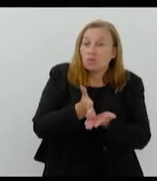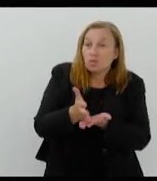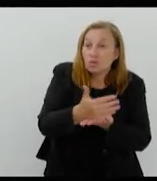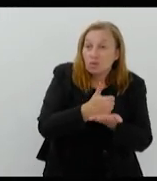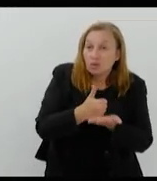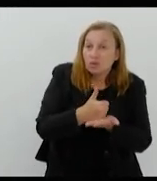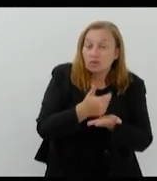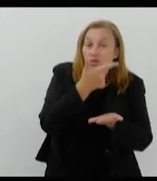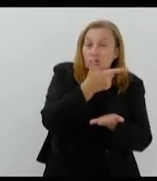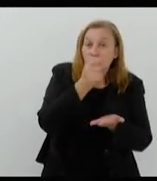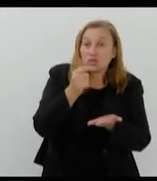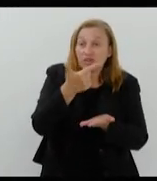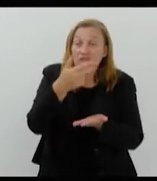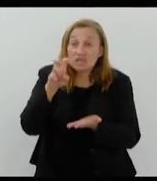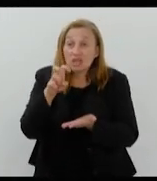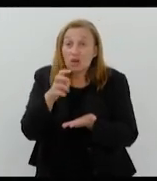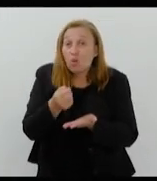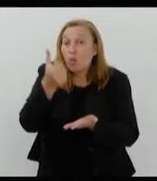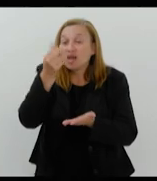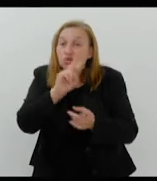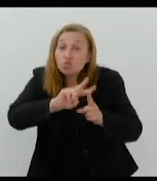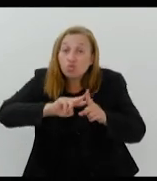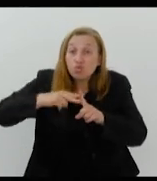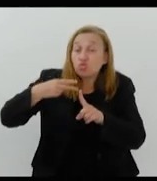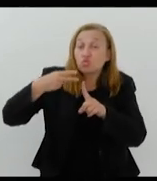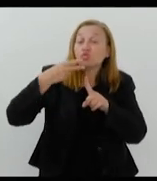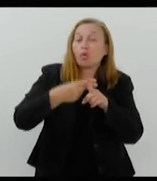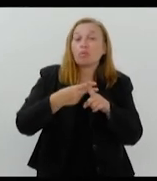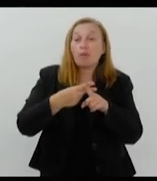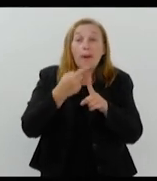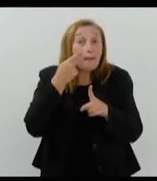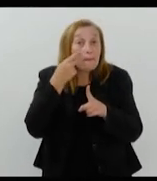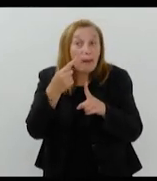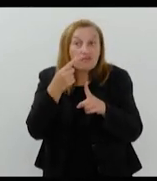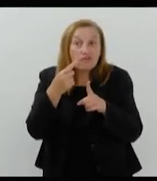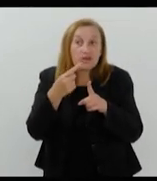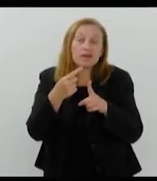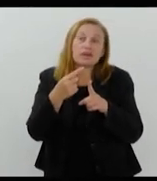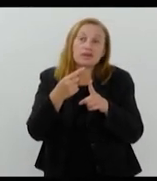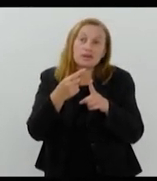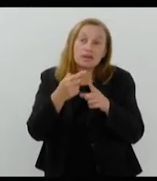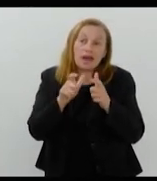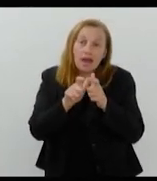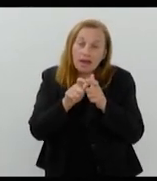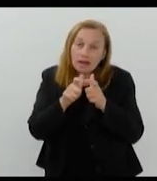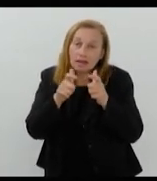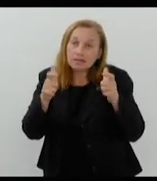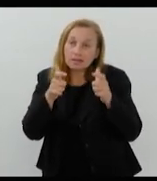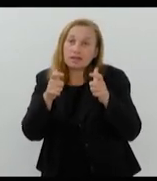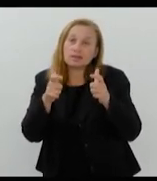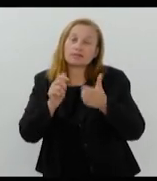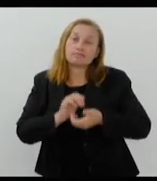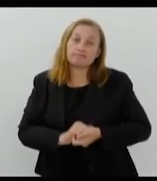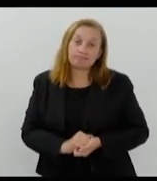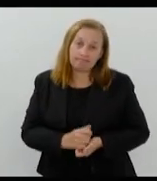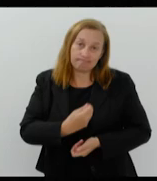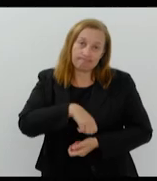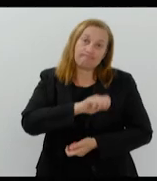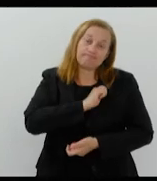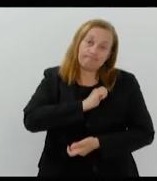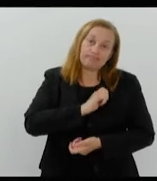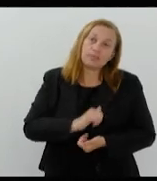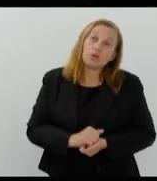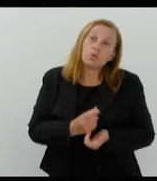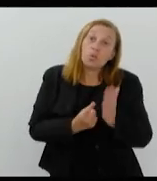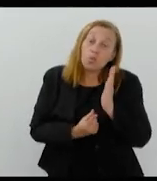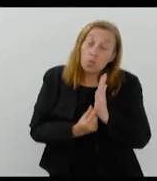dobro, para ver o tamanho desses incentivos fiscais. O